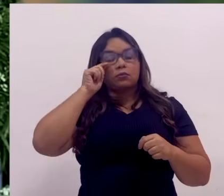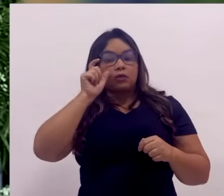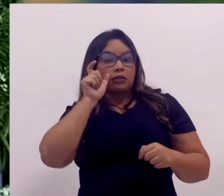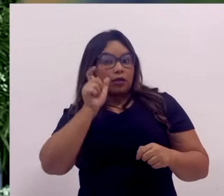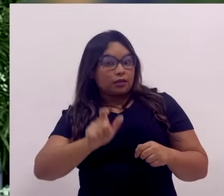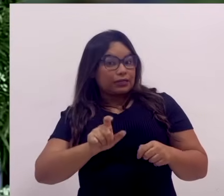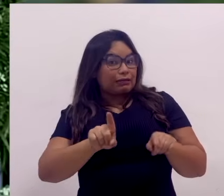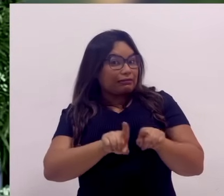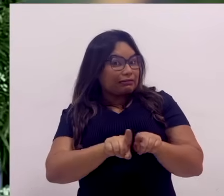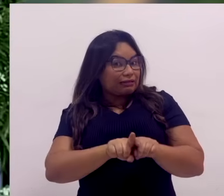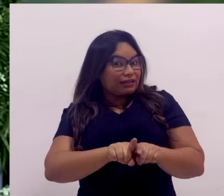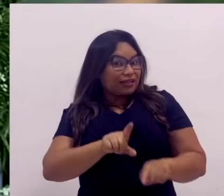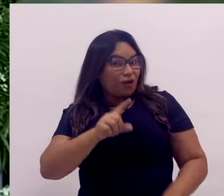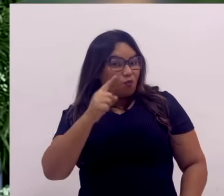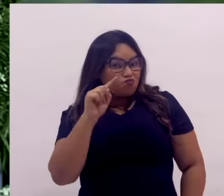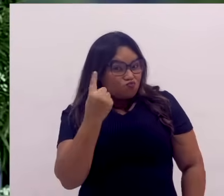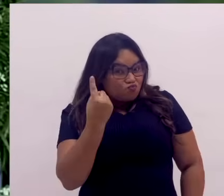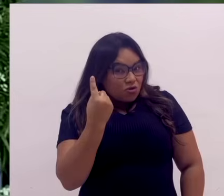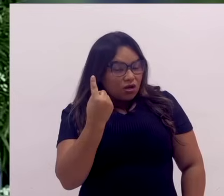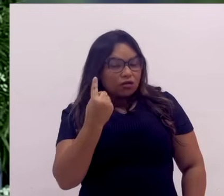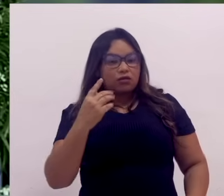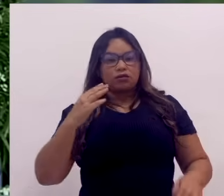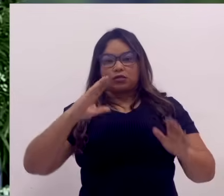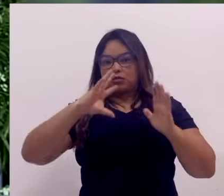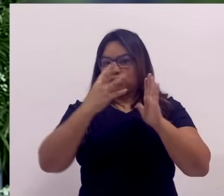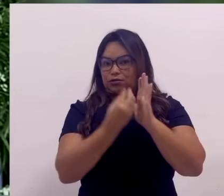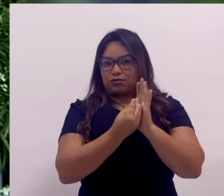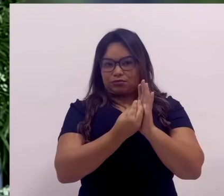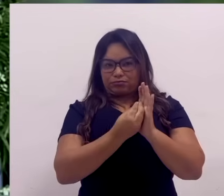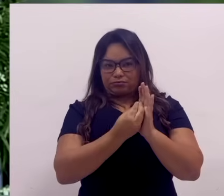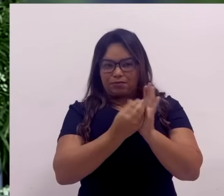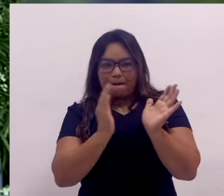Mas é interessante que há uma igreja que não recebe nenhum elogio.